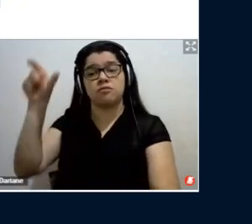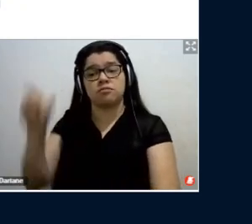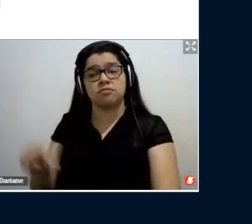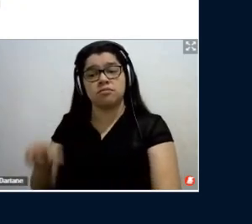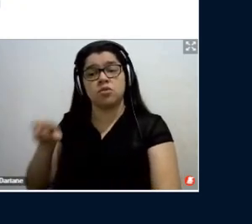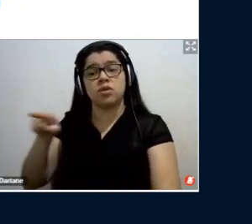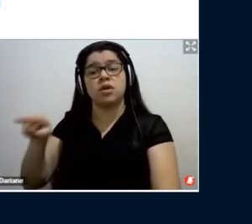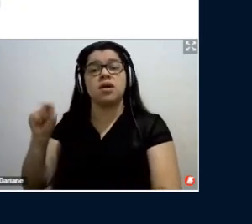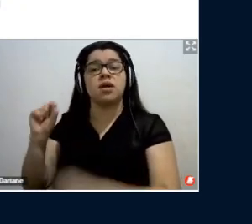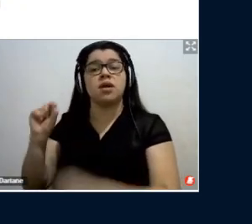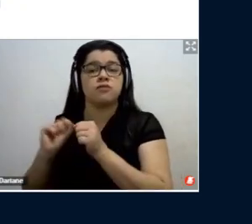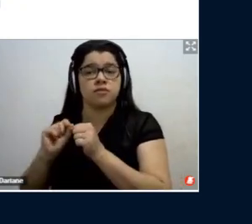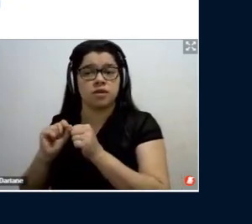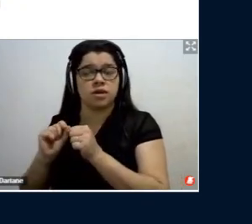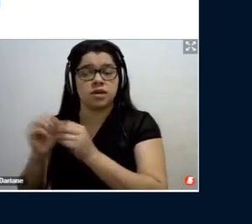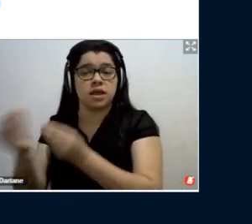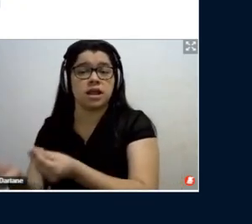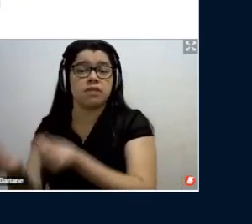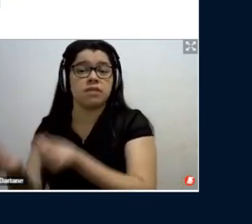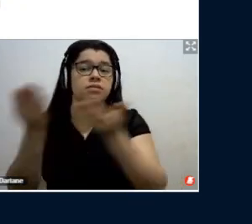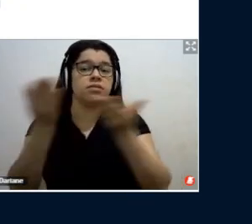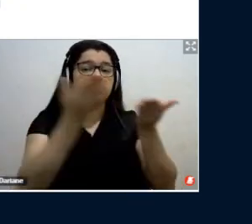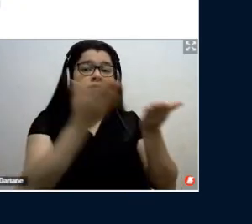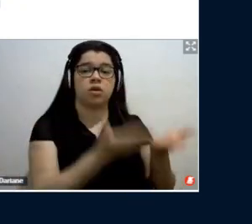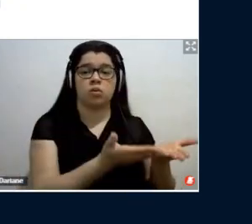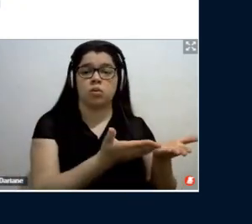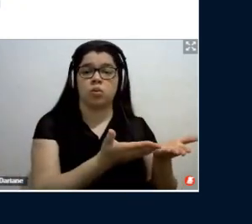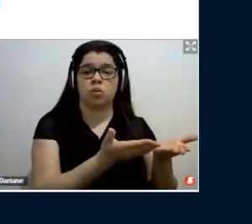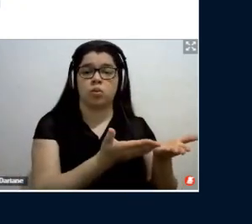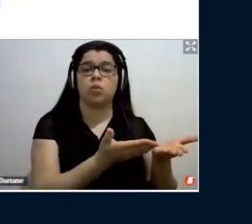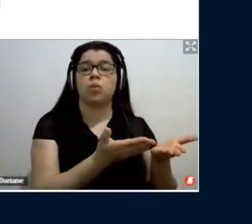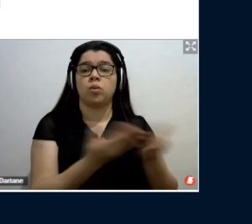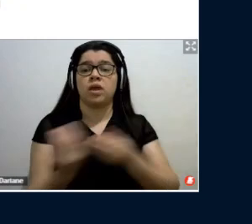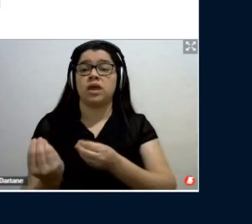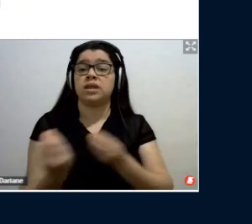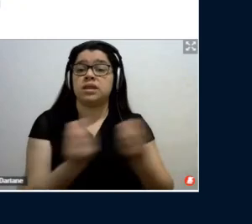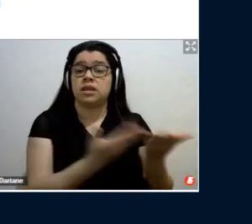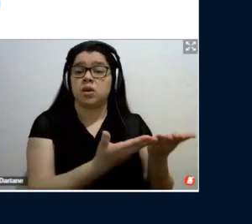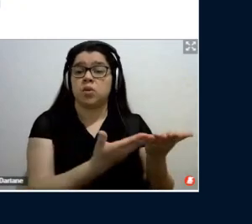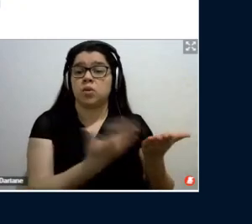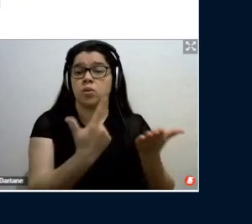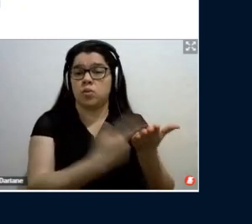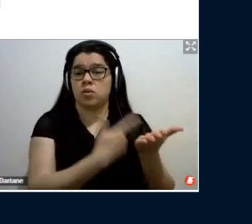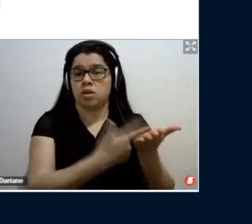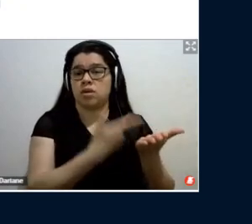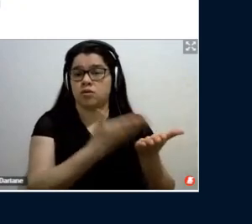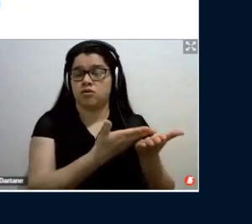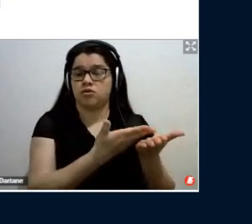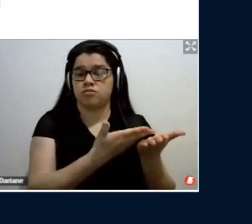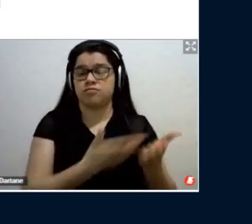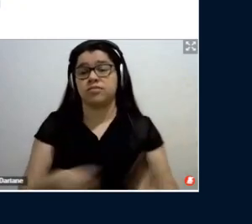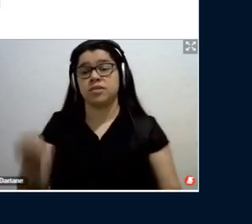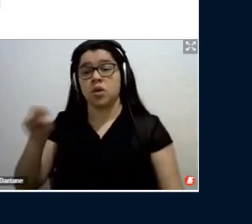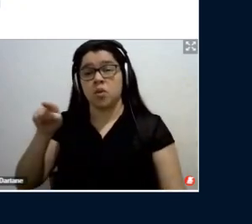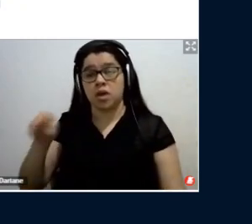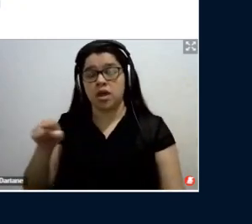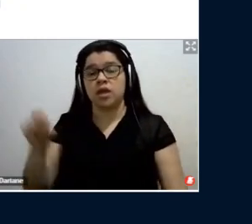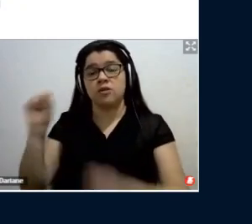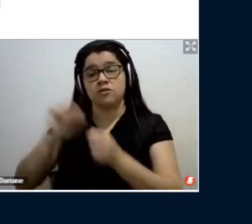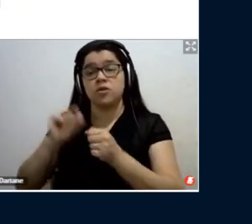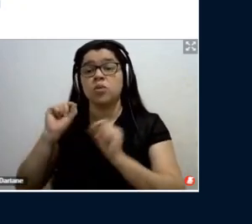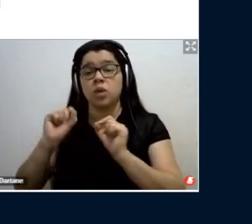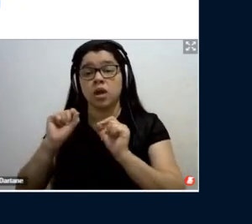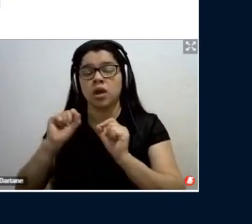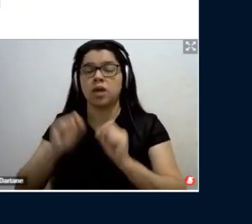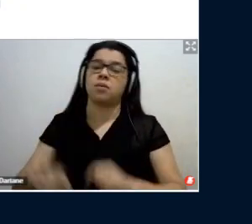sujeito fez. Ele deu um livro. Tá? Então o predicado é verbal.